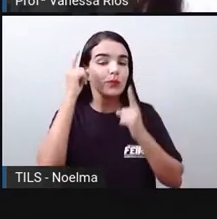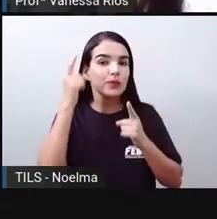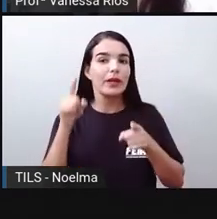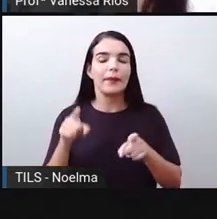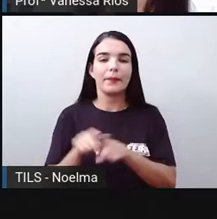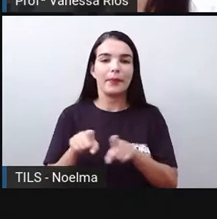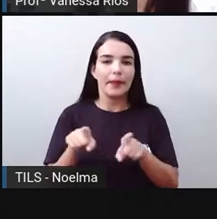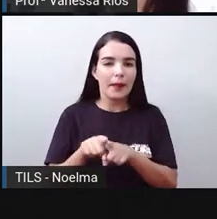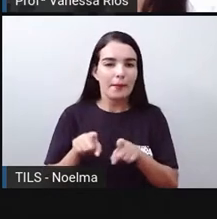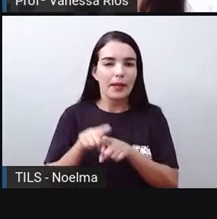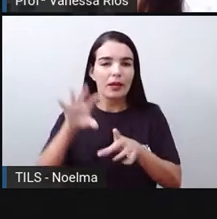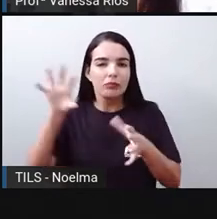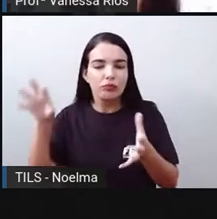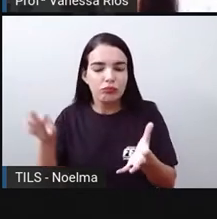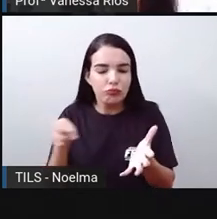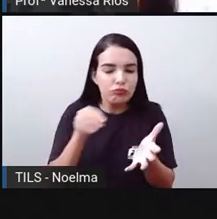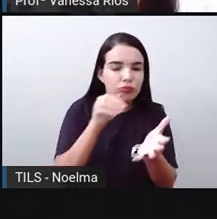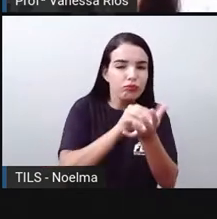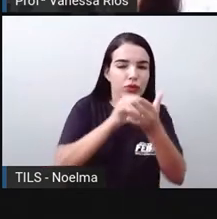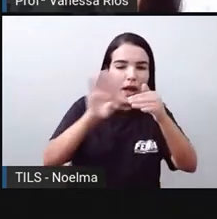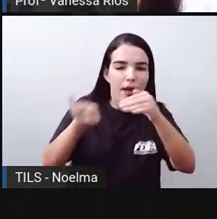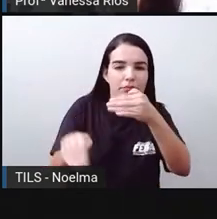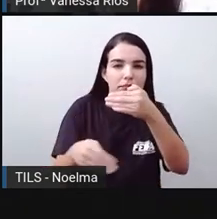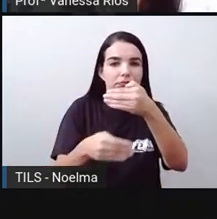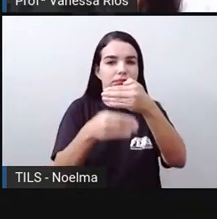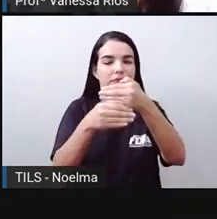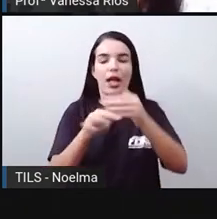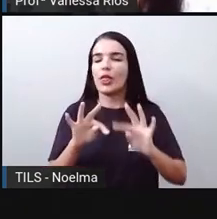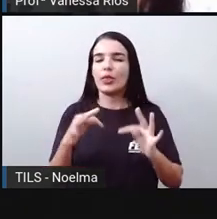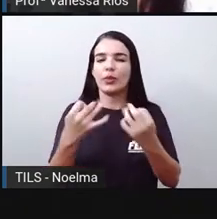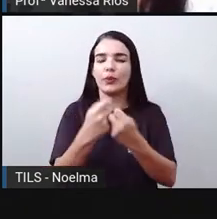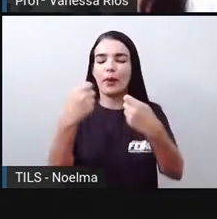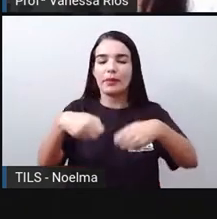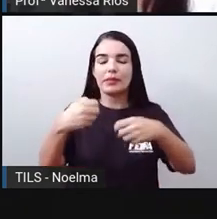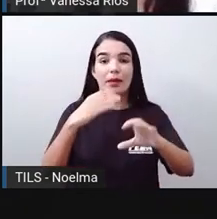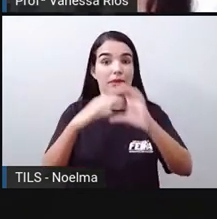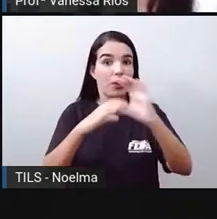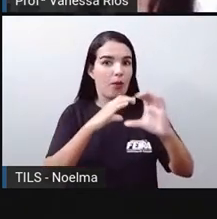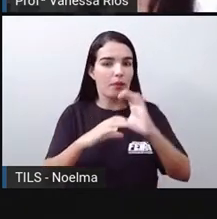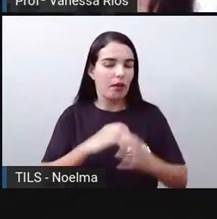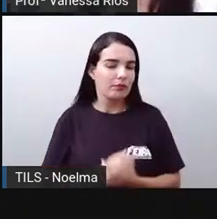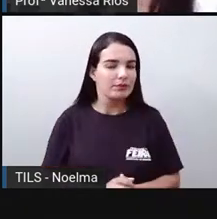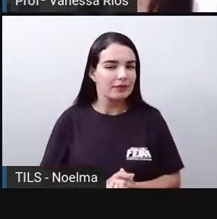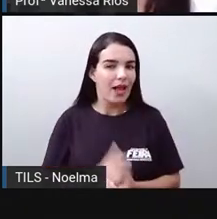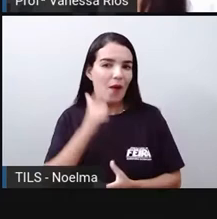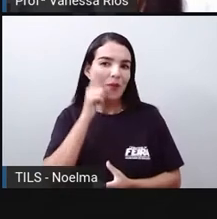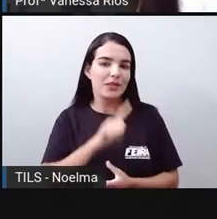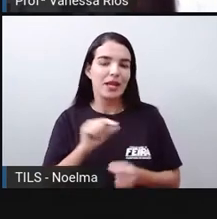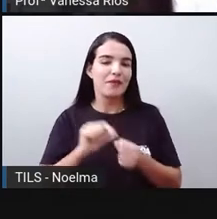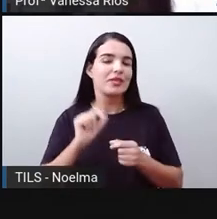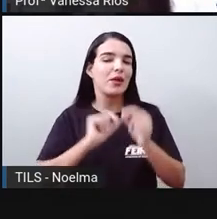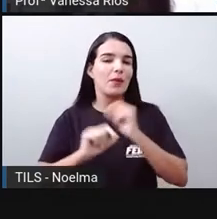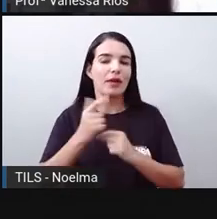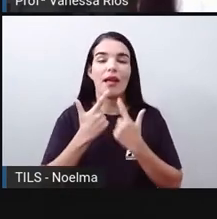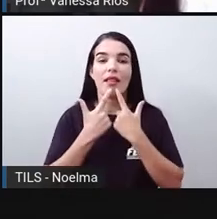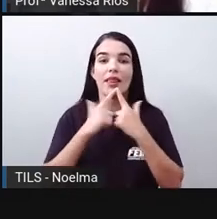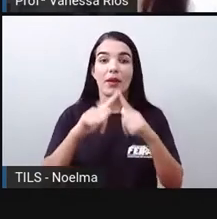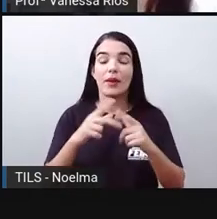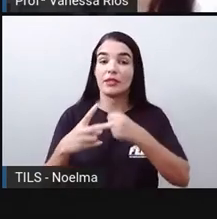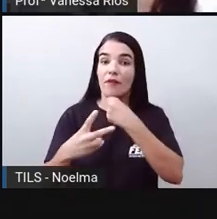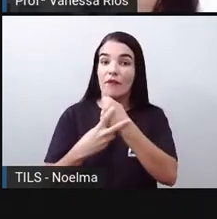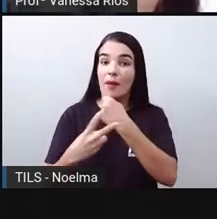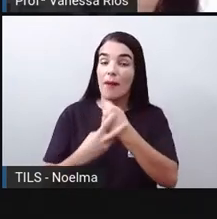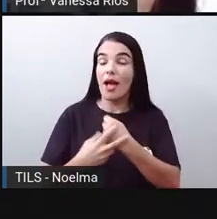elas compõem aí tudo que a gente precisa para se comunicar. E aí a gente consegue fazer isso através de linguagens verbais,